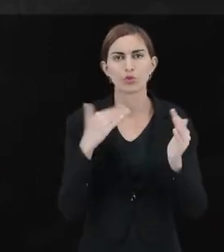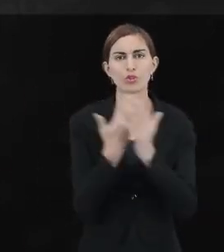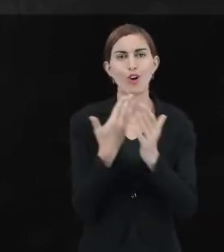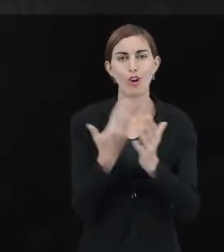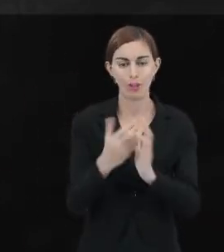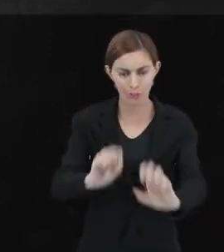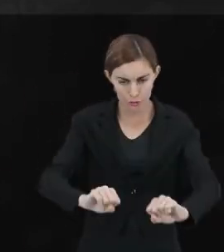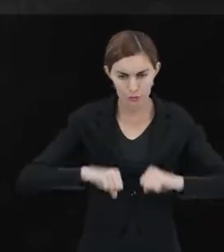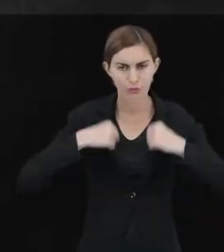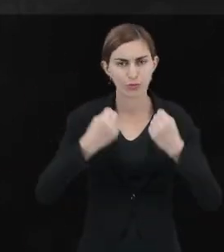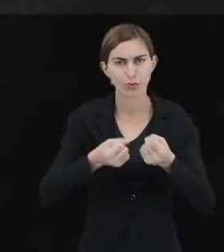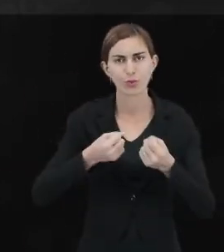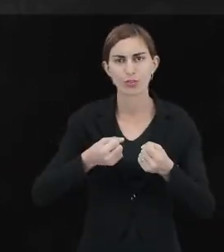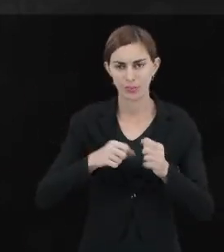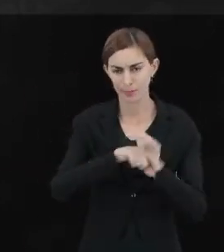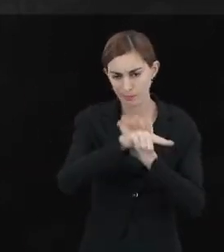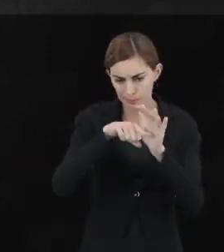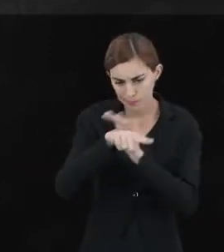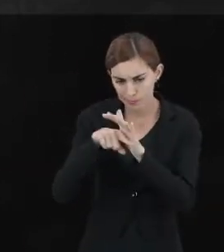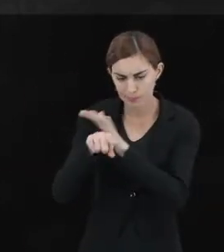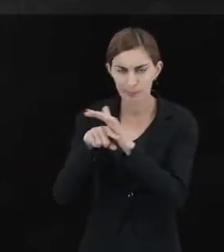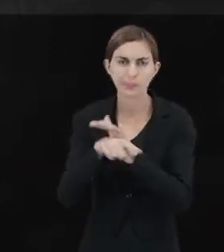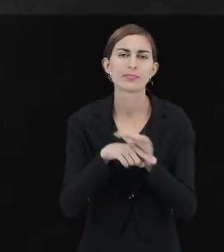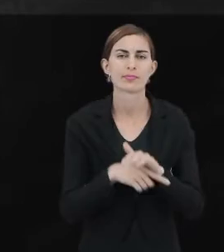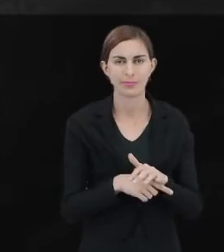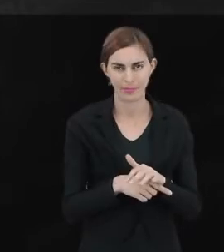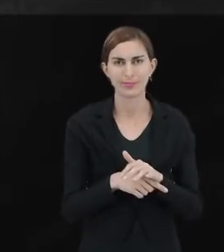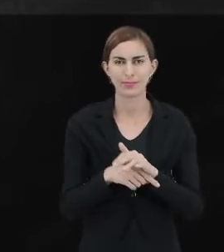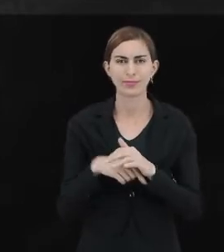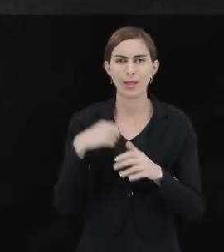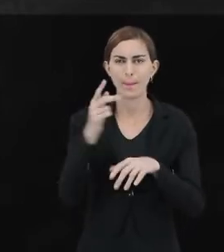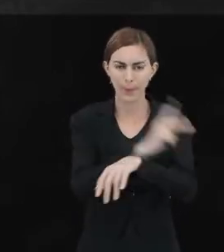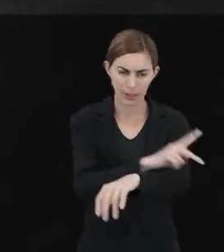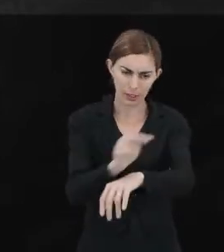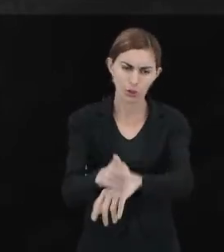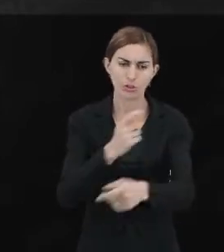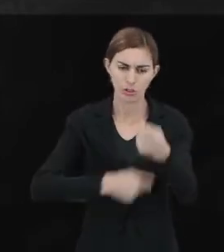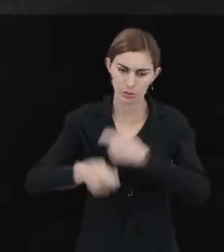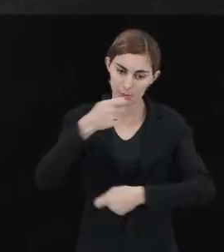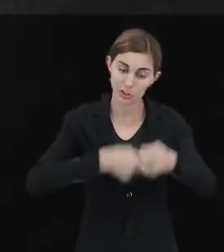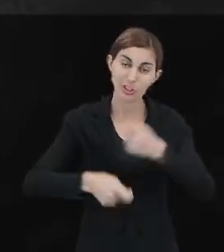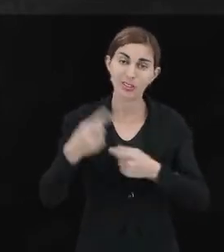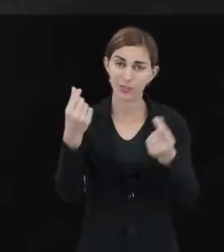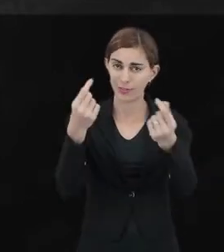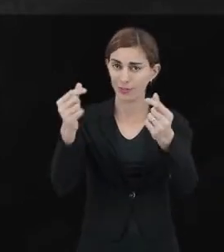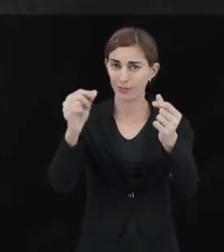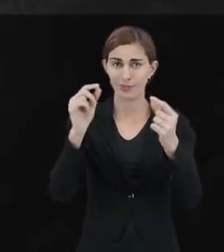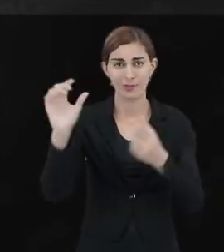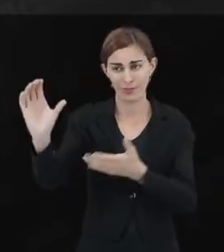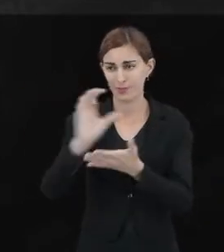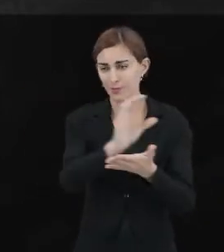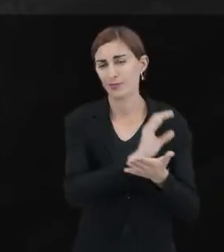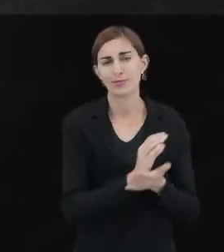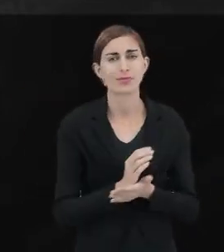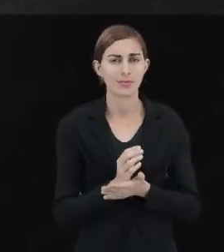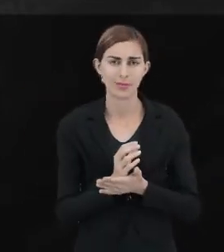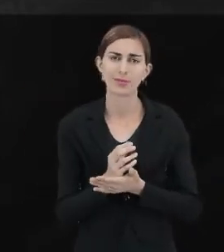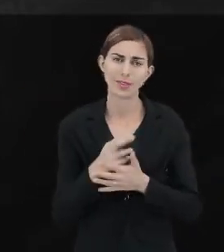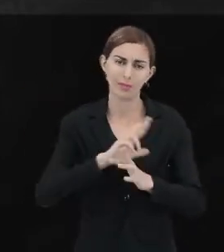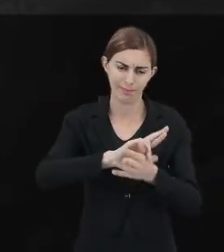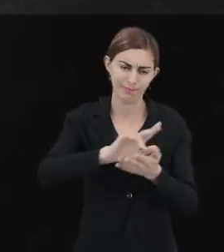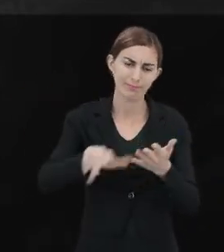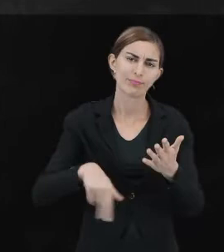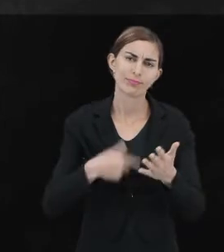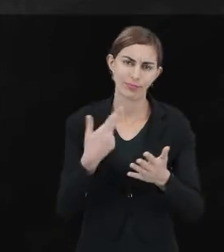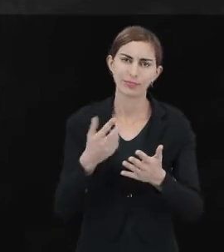meio de um esforço de análise das questões pedagógica, administrativa e financeira, que são adversas em sua